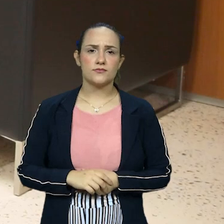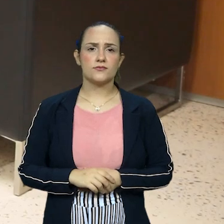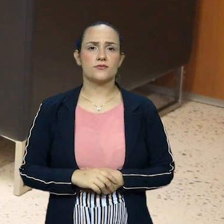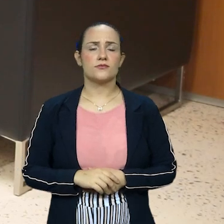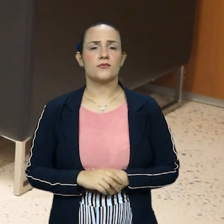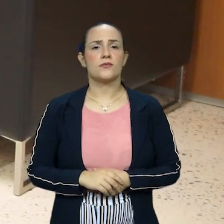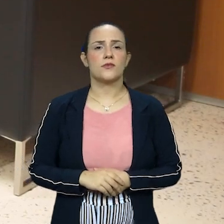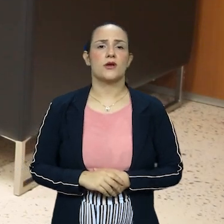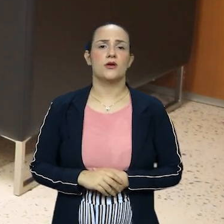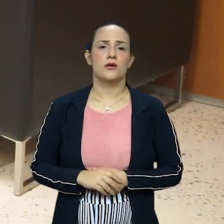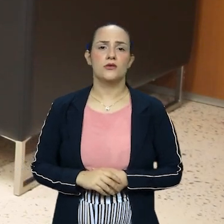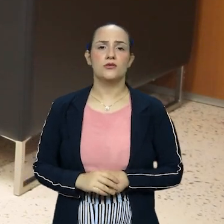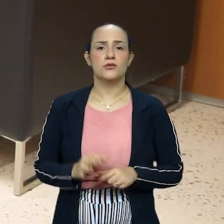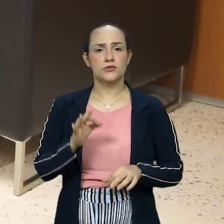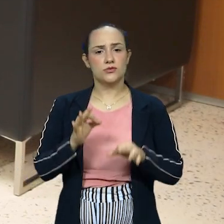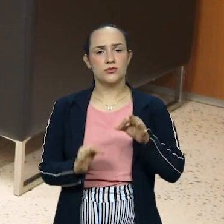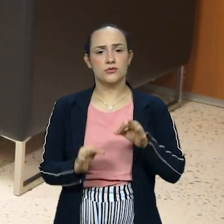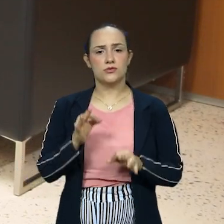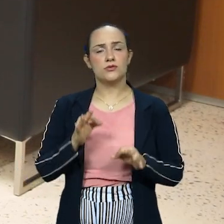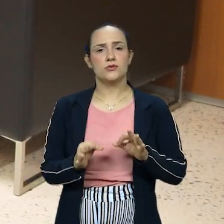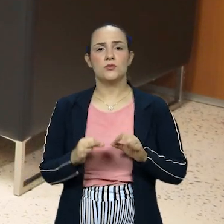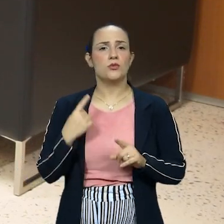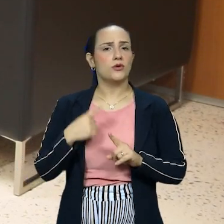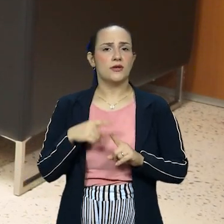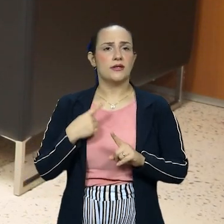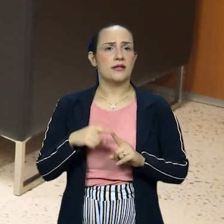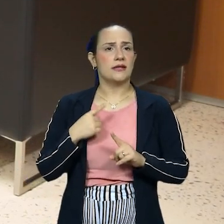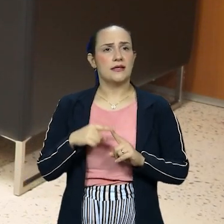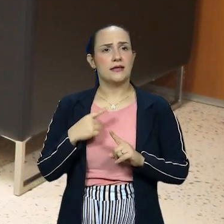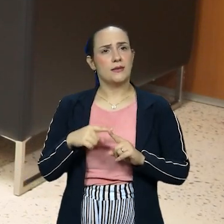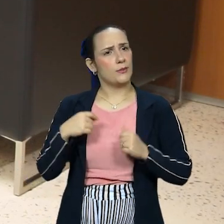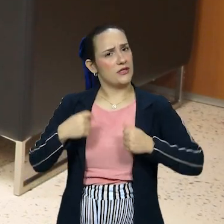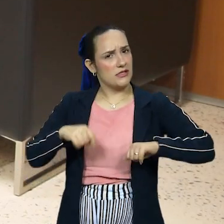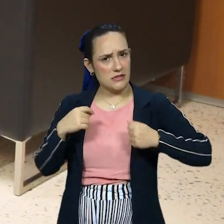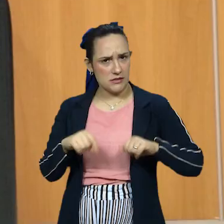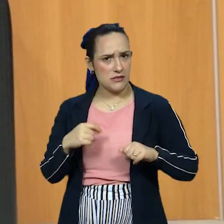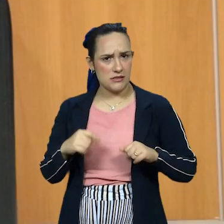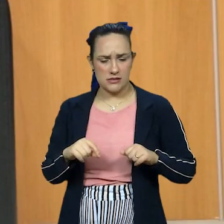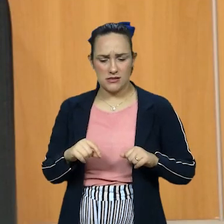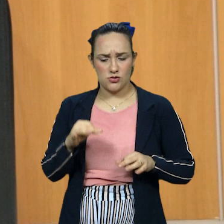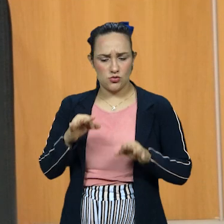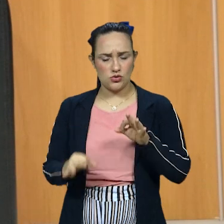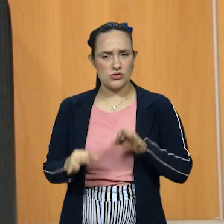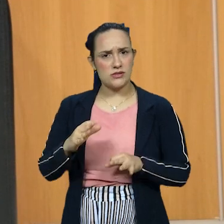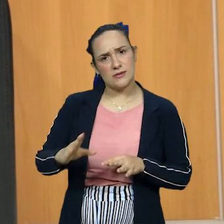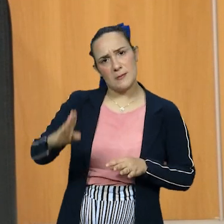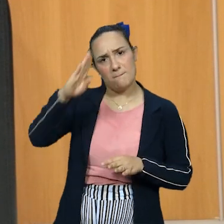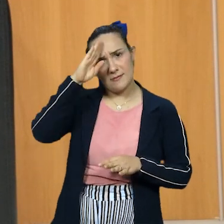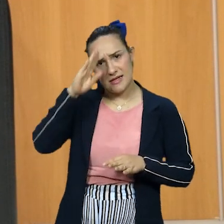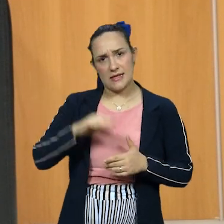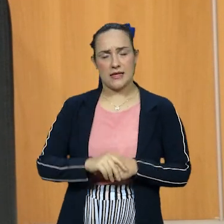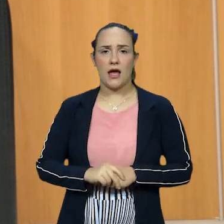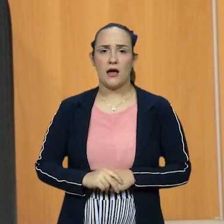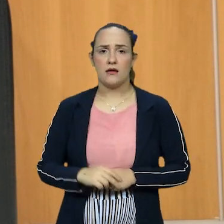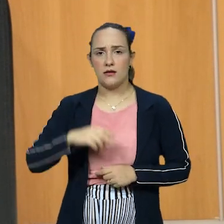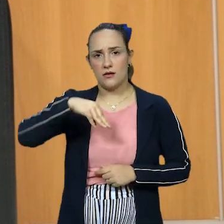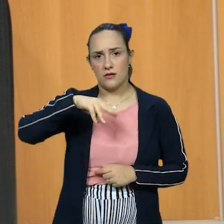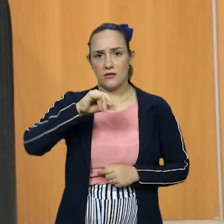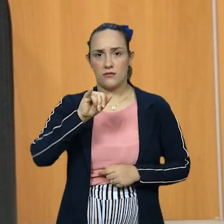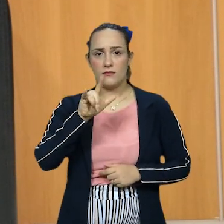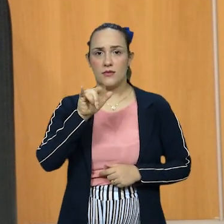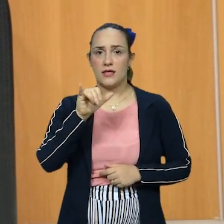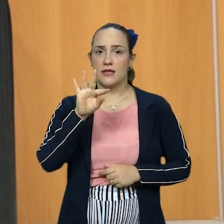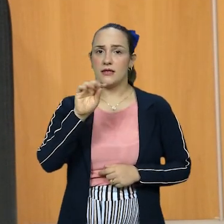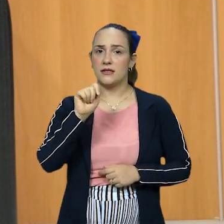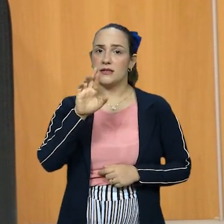Magistrado, qual a necessidade da Justiça Militar? A Justiça Militar, ela foi a primeira